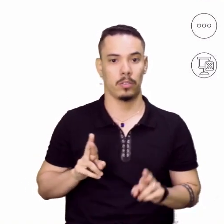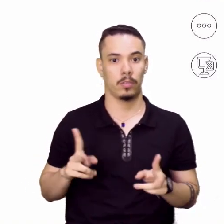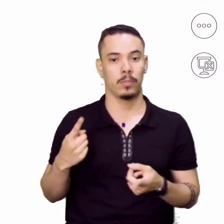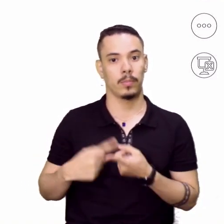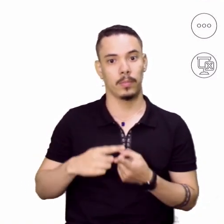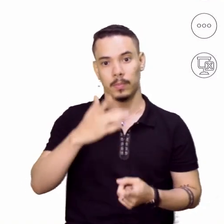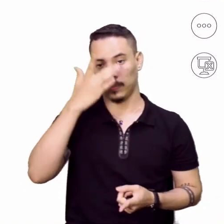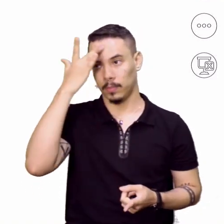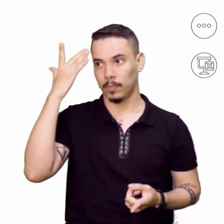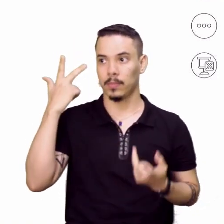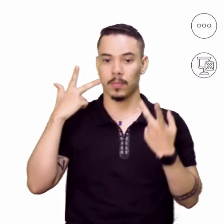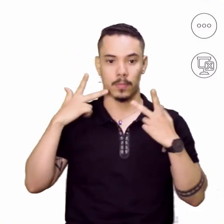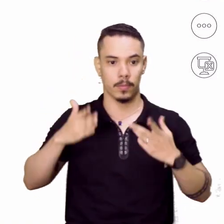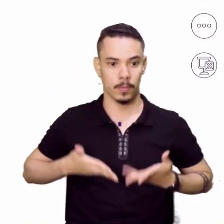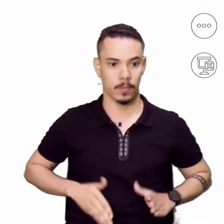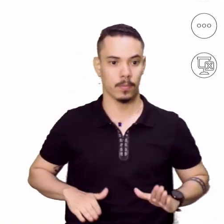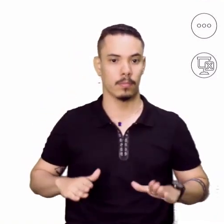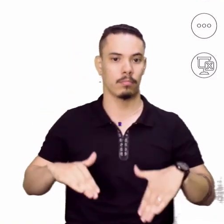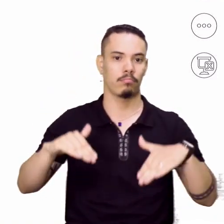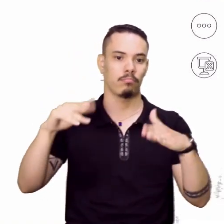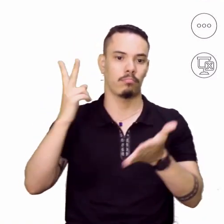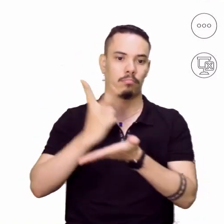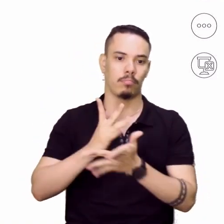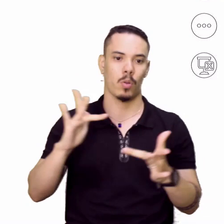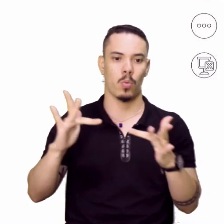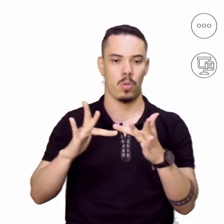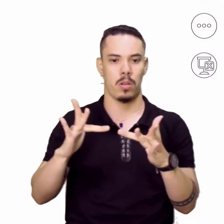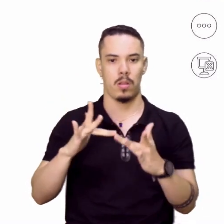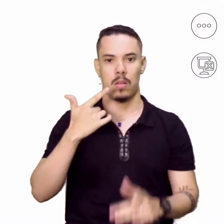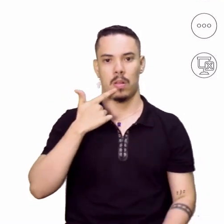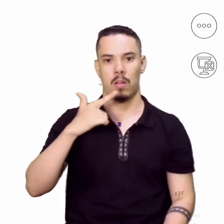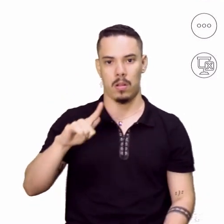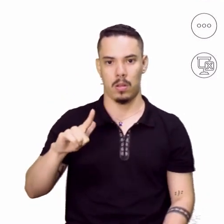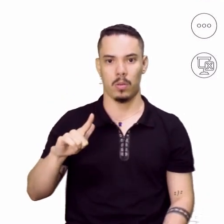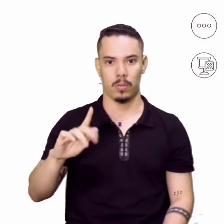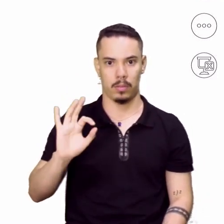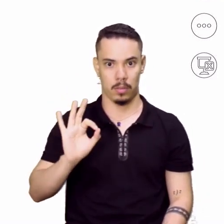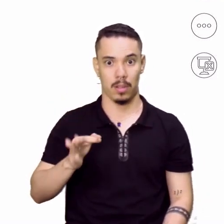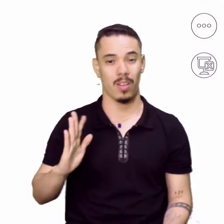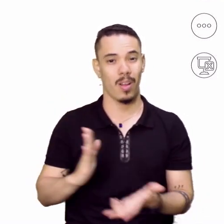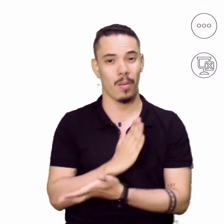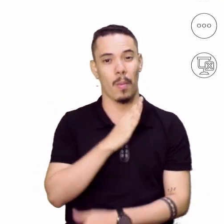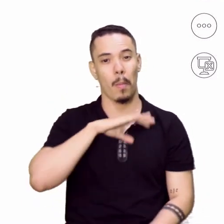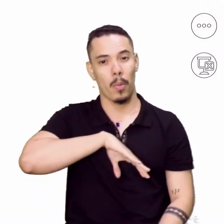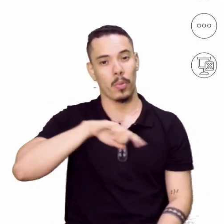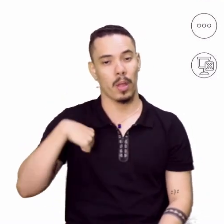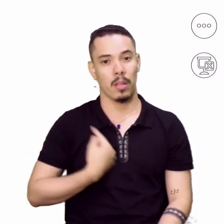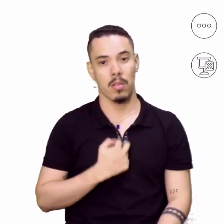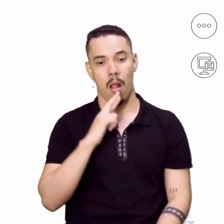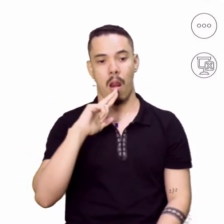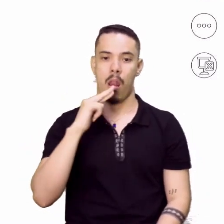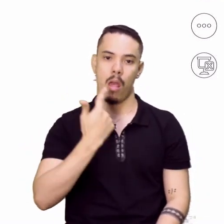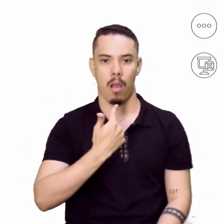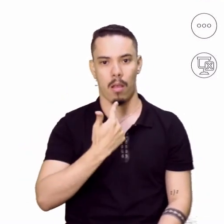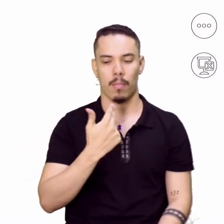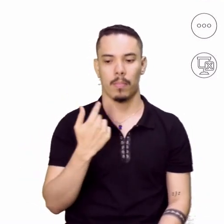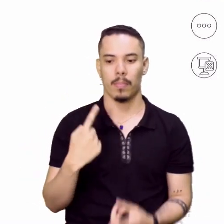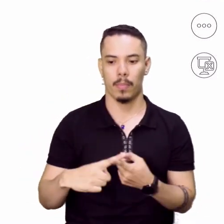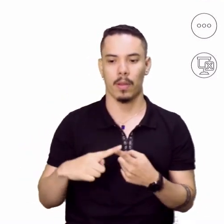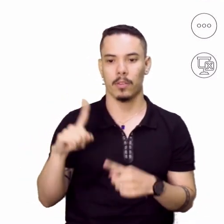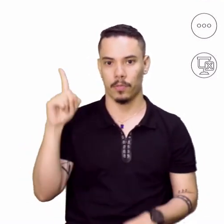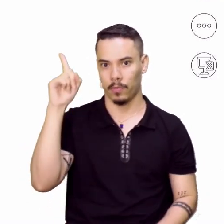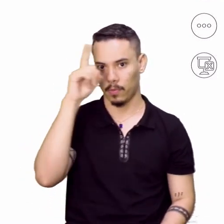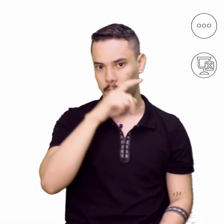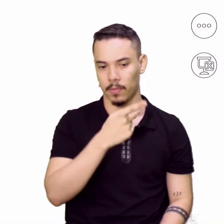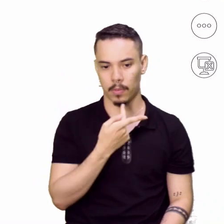que nasceram são nativos ão desde sempre né até algumas palavras em português a gente se enrola né que são palavras um pouco mais difíceis de